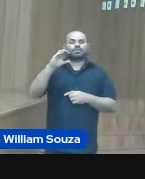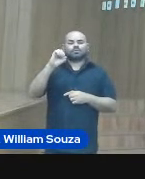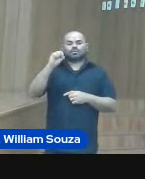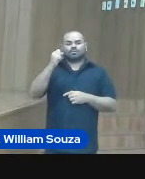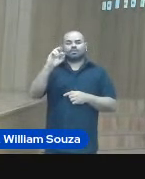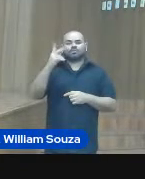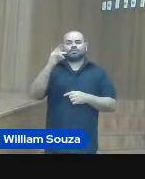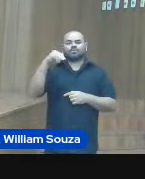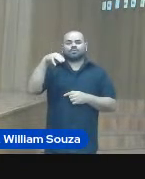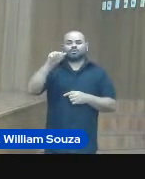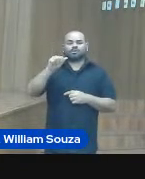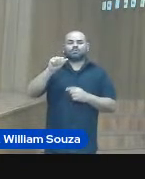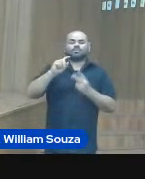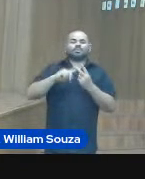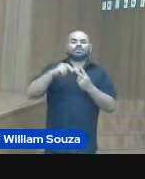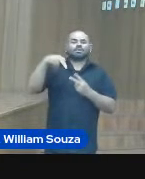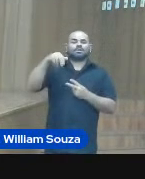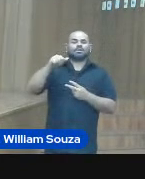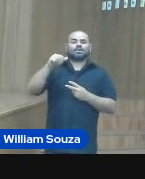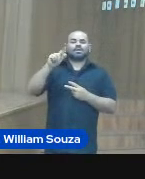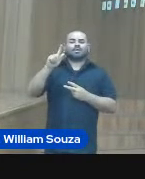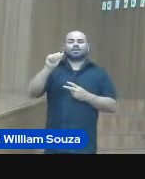mil pessoas.